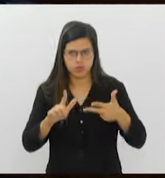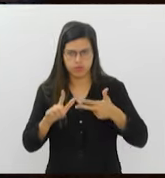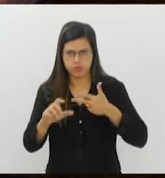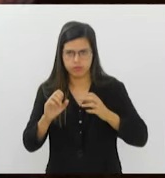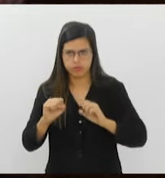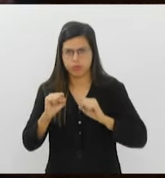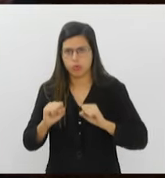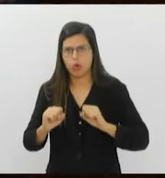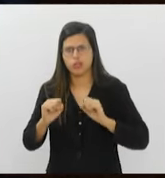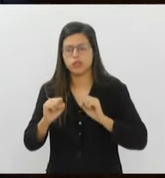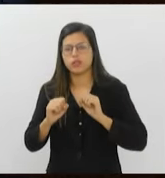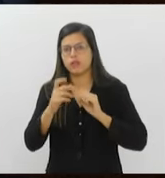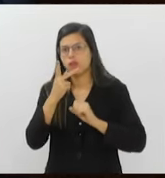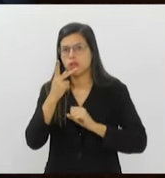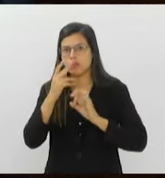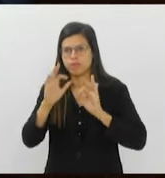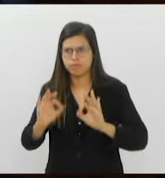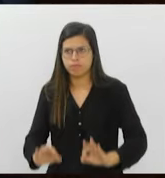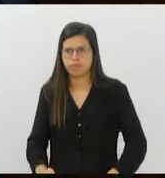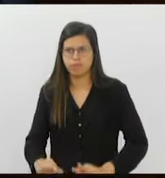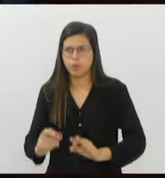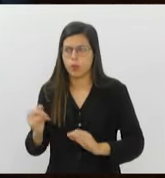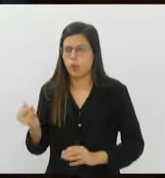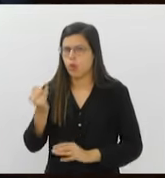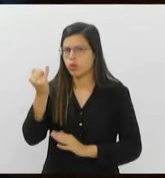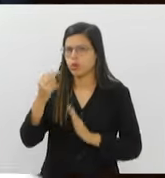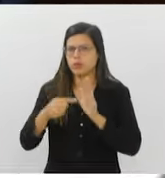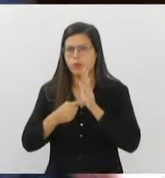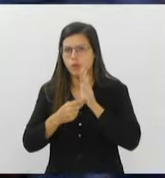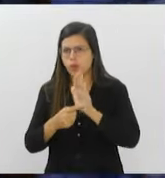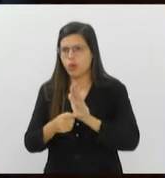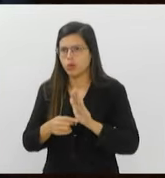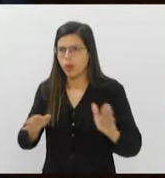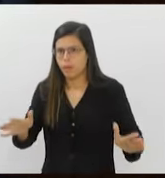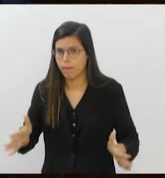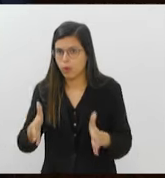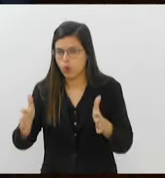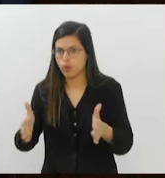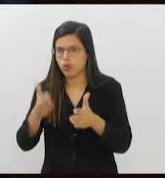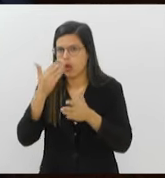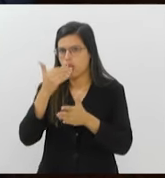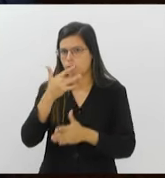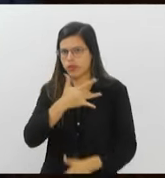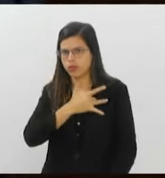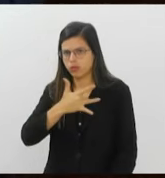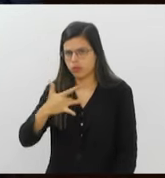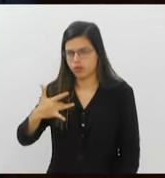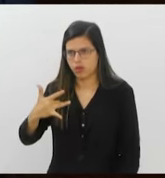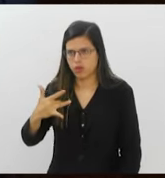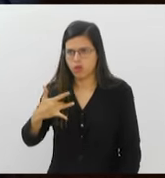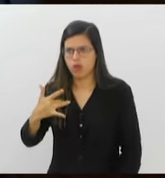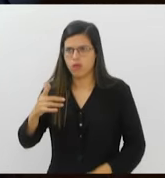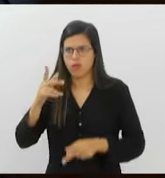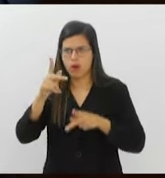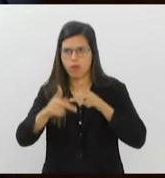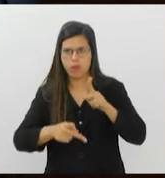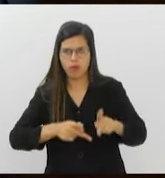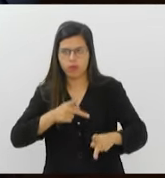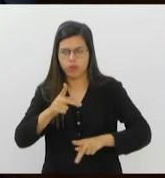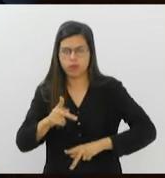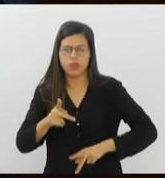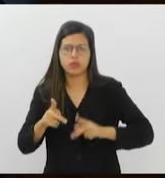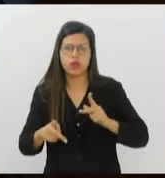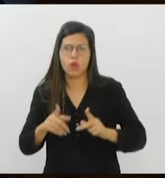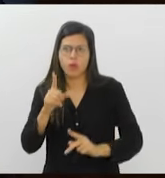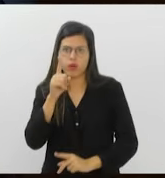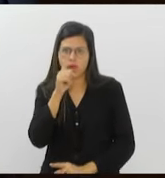afirmar fundamental importância para a promoção da alimentação saudável à população em